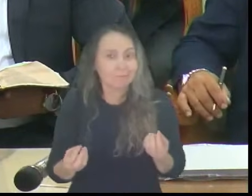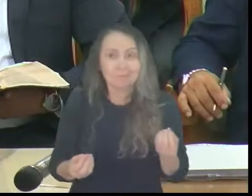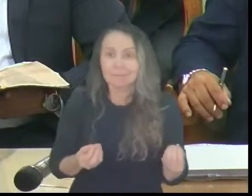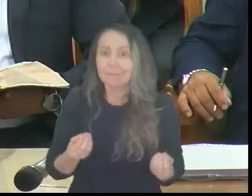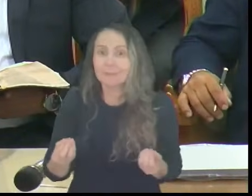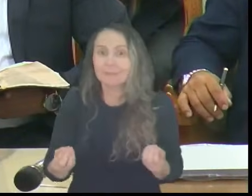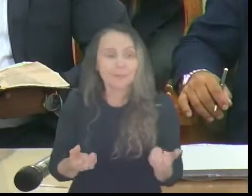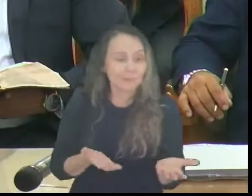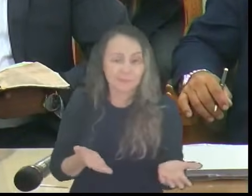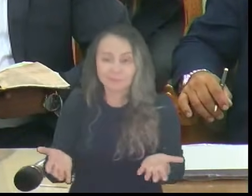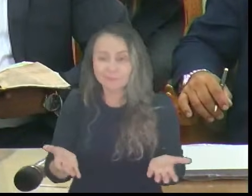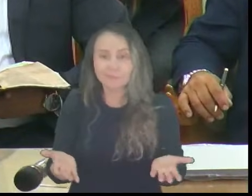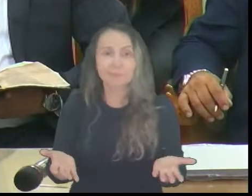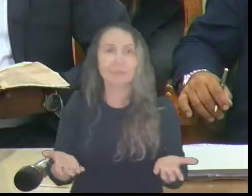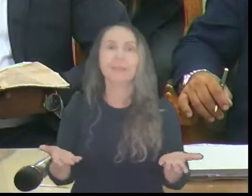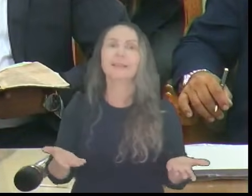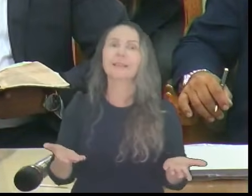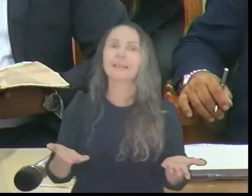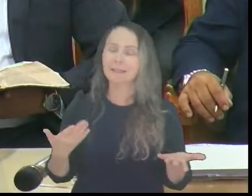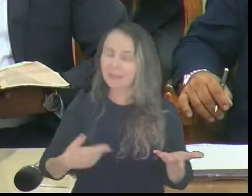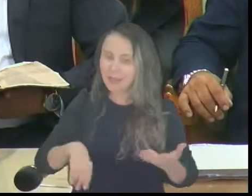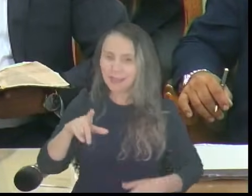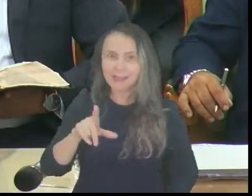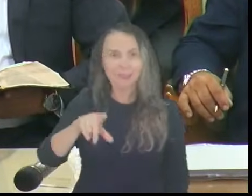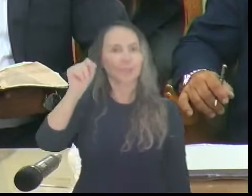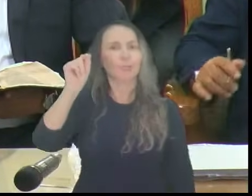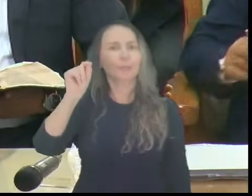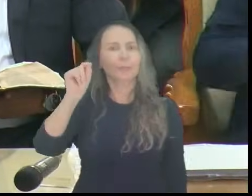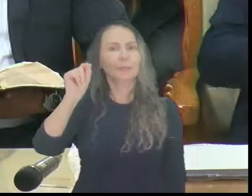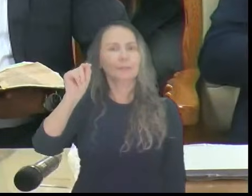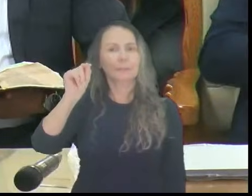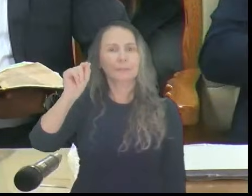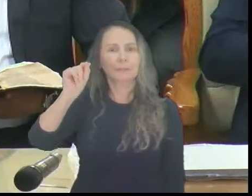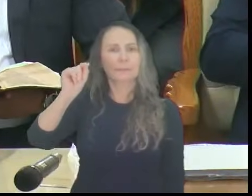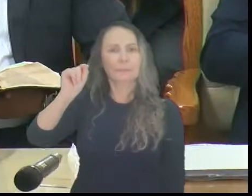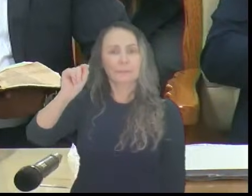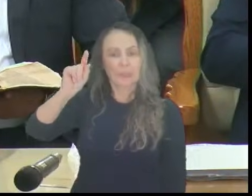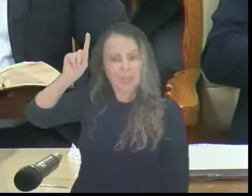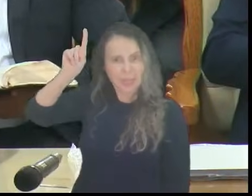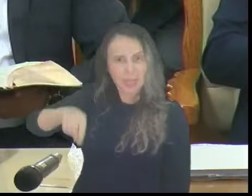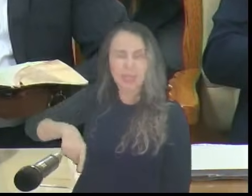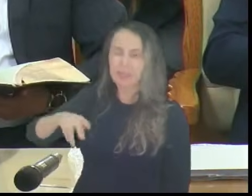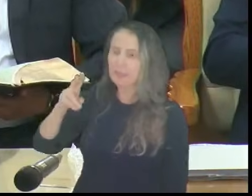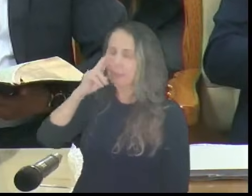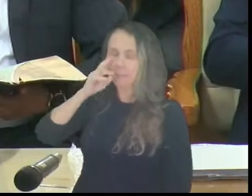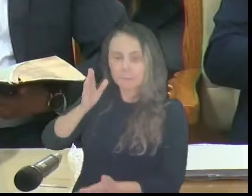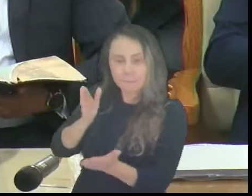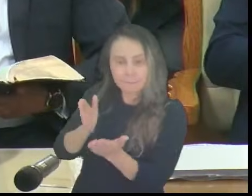Chegou a hora da decisão, ou você é, ou você não é.